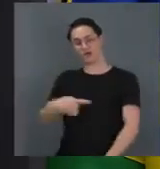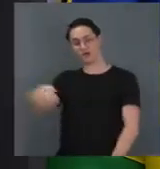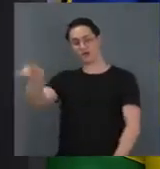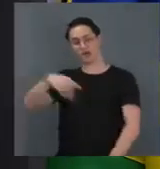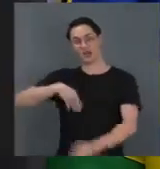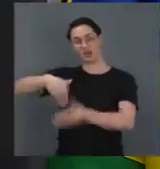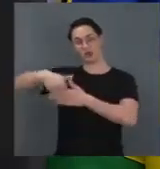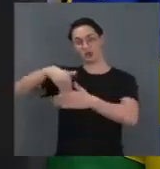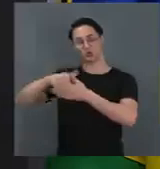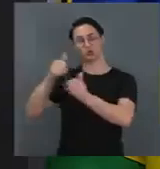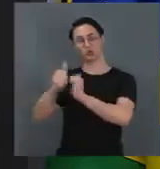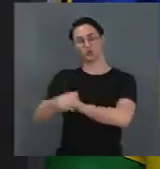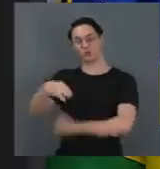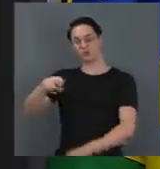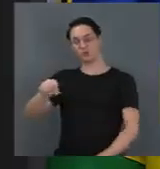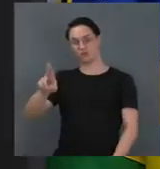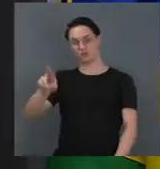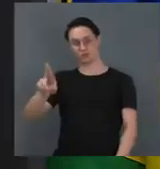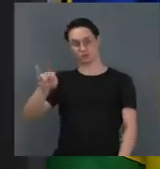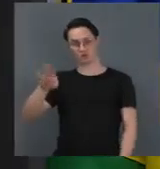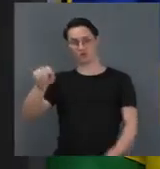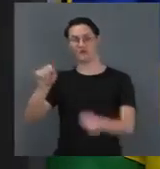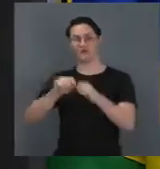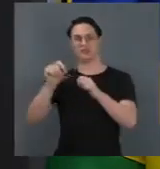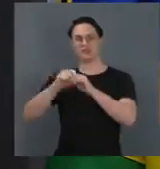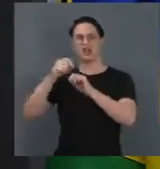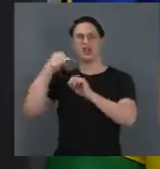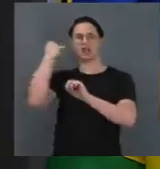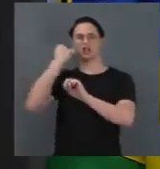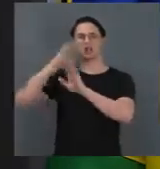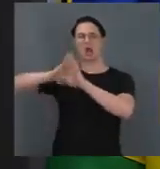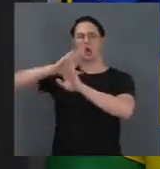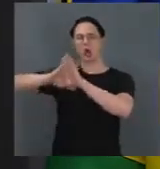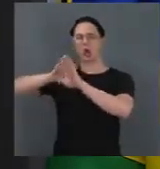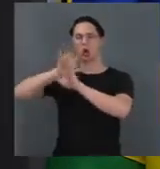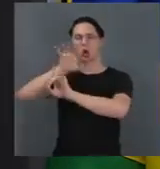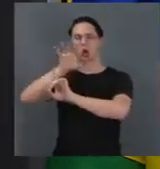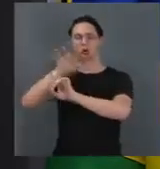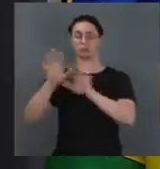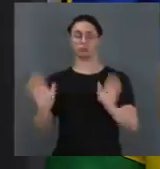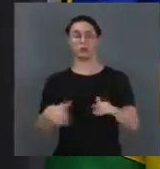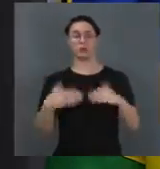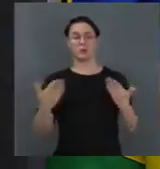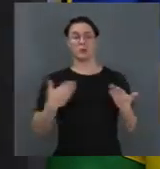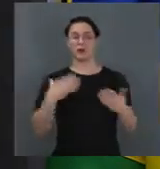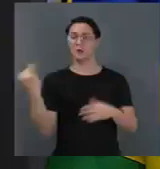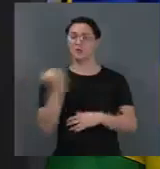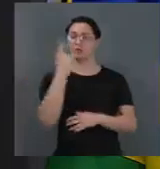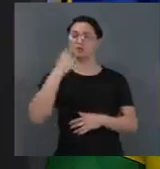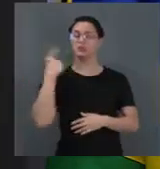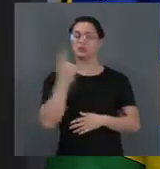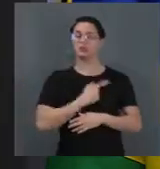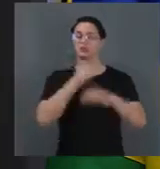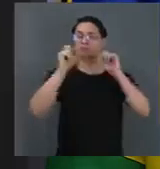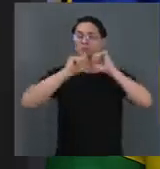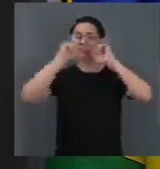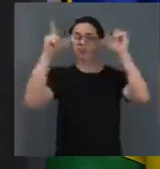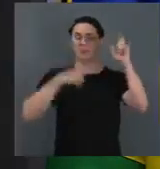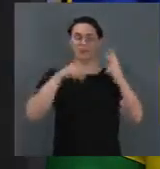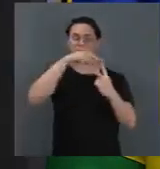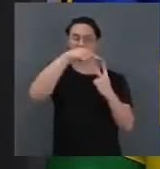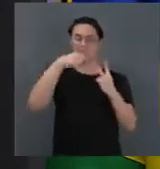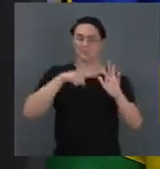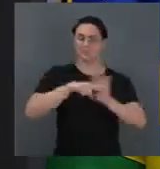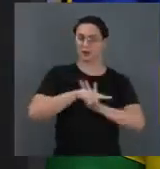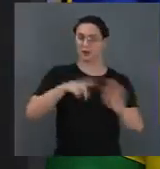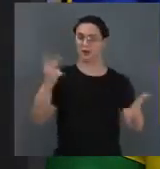Morumbi, também fazer ideologização. É importante aqui ressaltar 2 pesquisas recentes